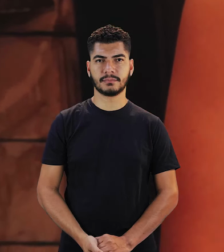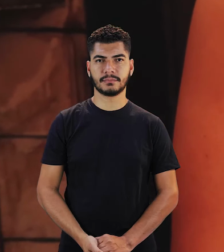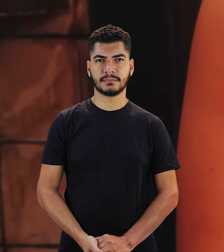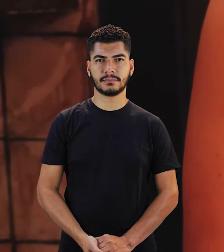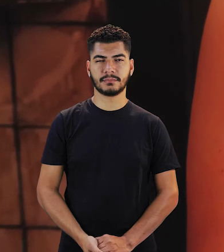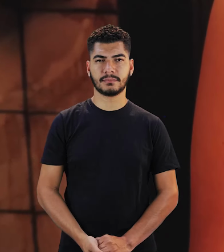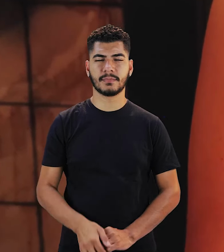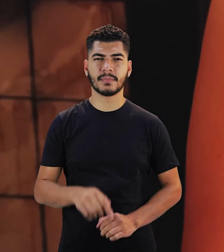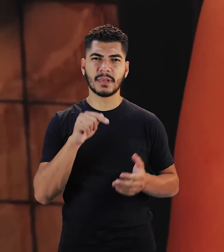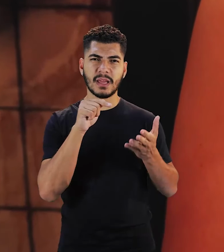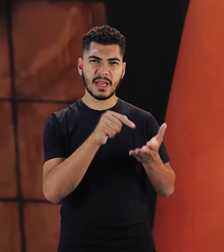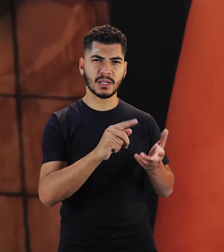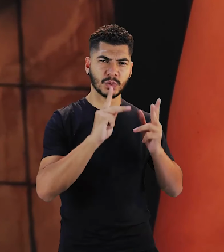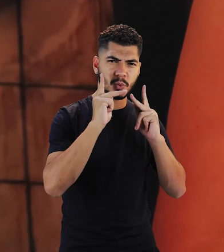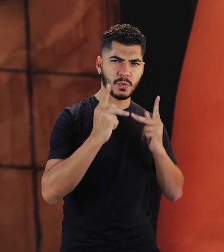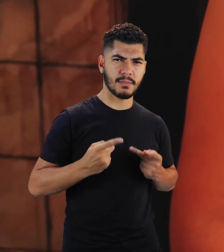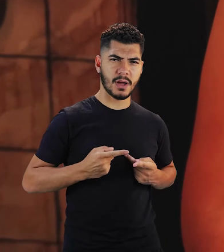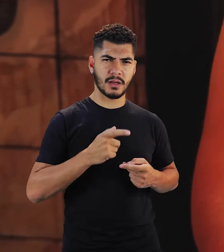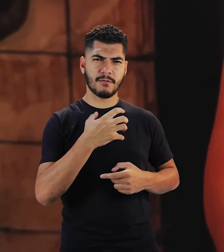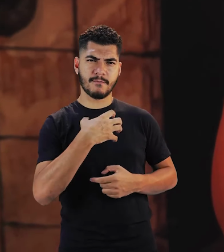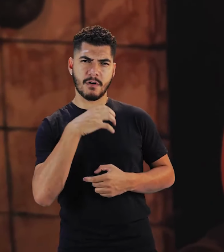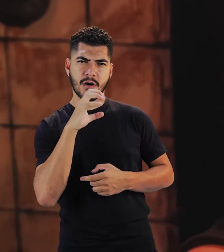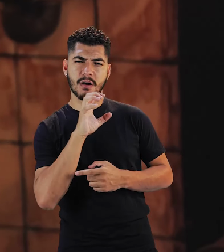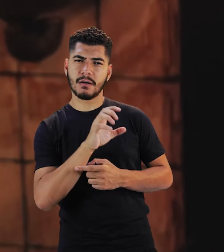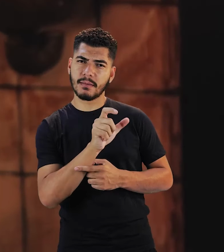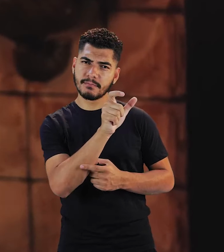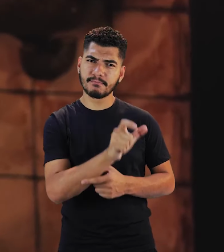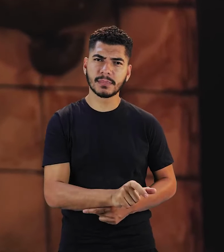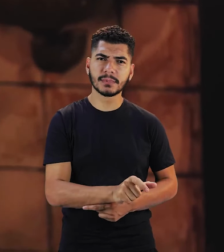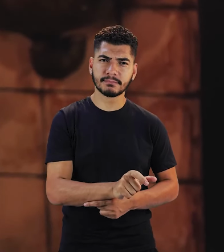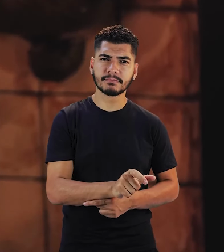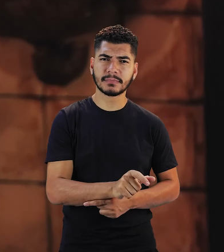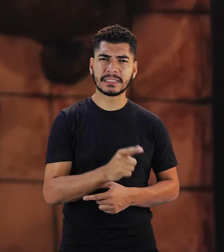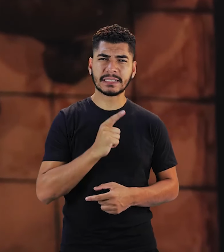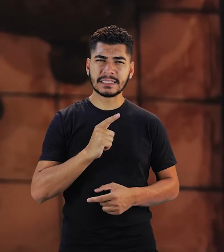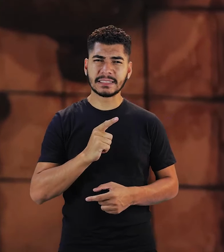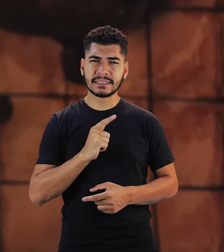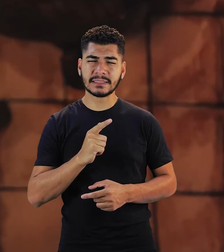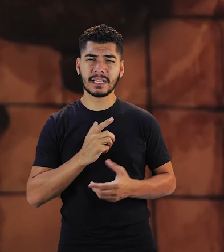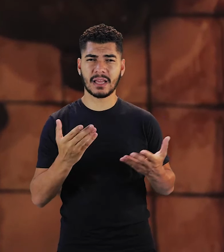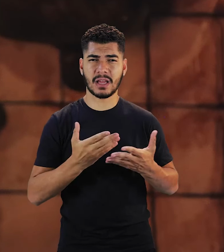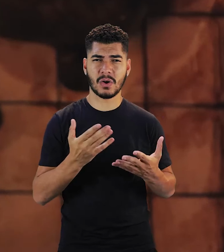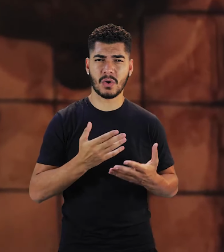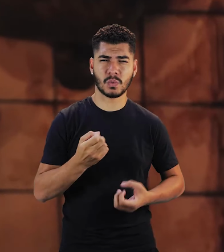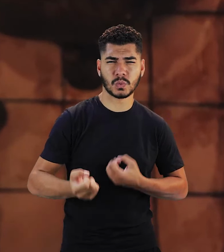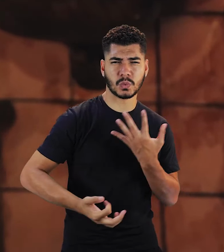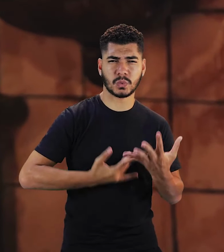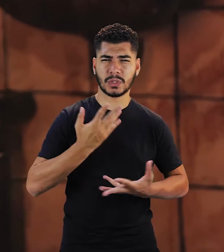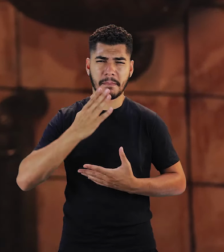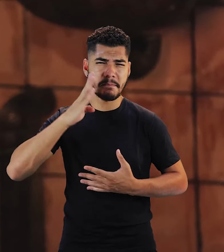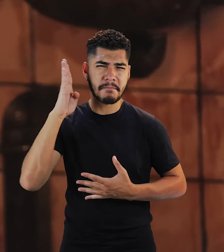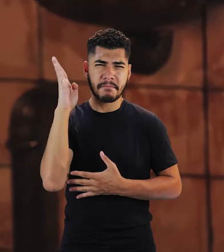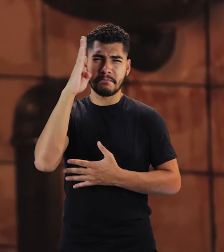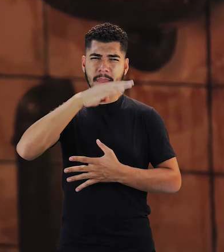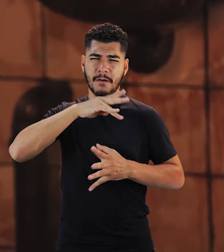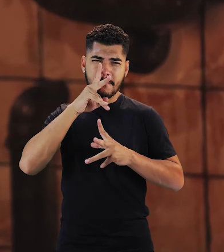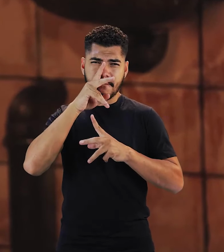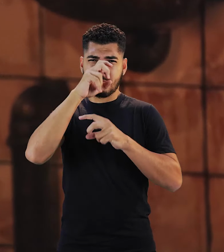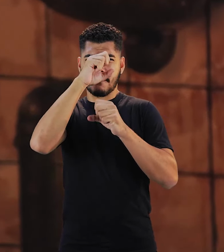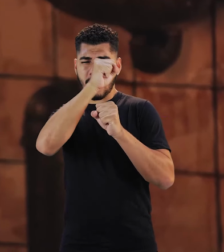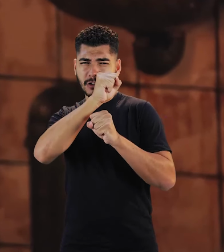Essa forma humana que lhe fora tão próxima, crivada agora de golpes de lança, queimada por um mal sobre-humano, retorcida pelos